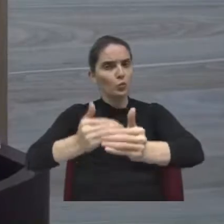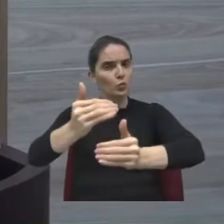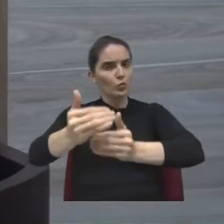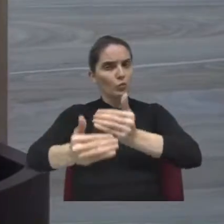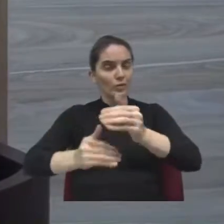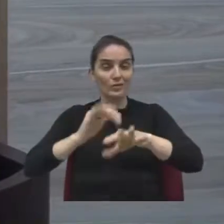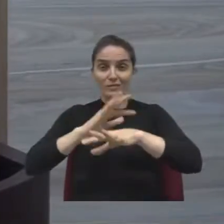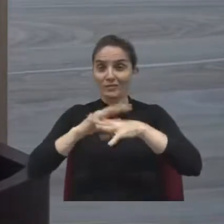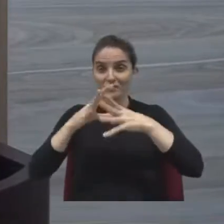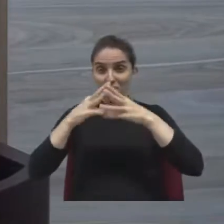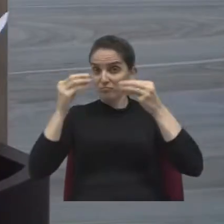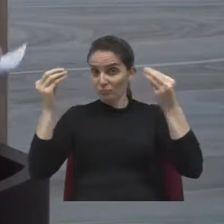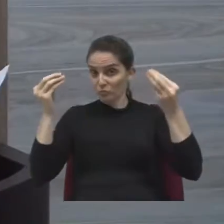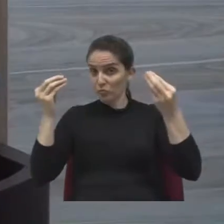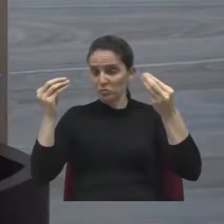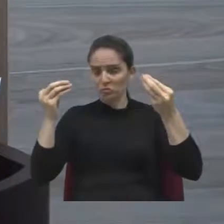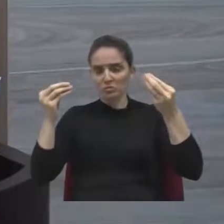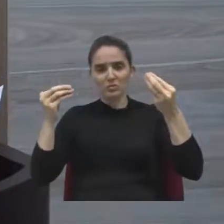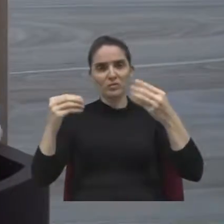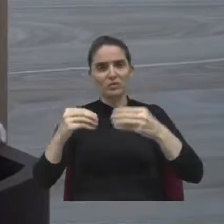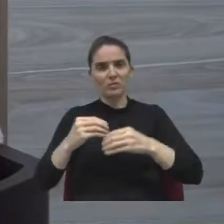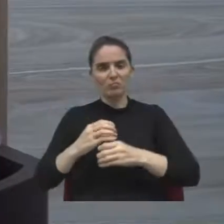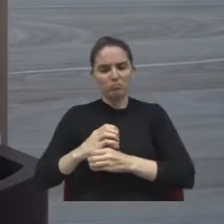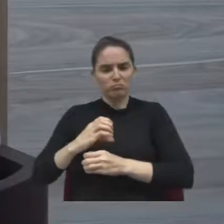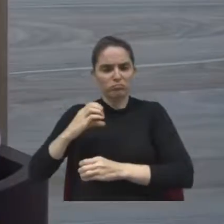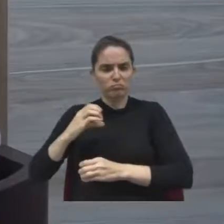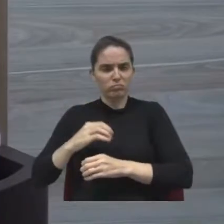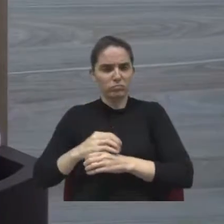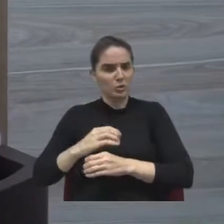medicina, a engenharia, isso aí já consegue trazer